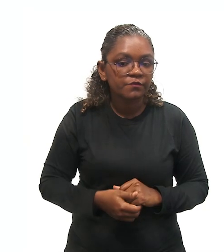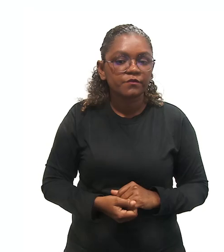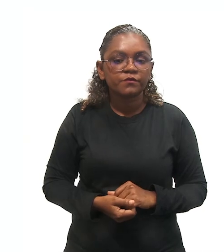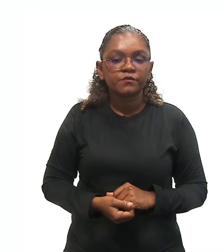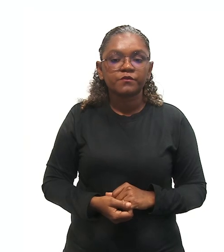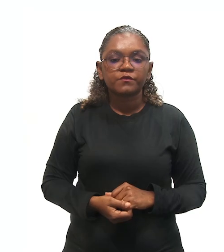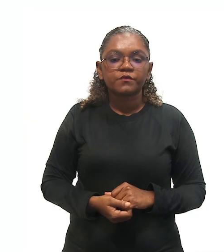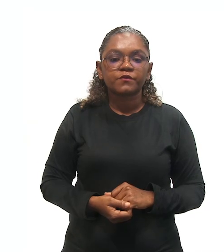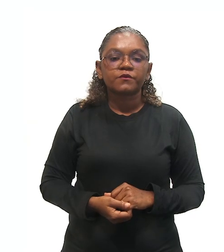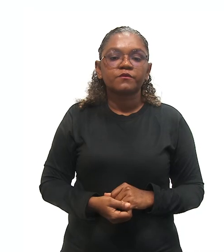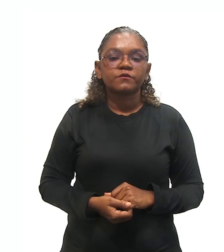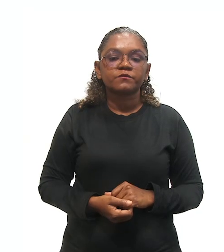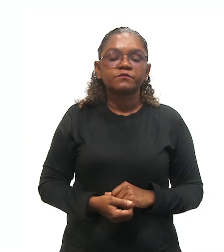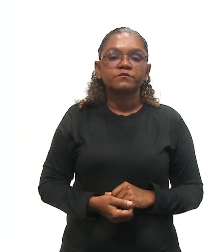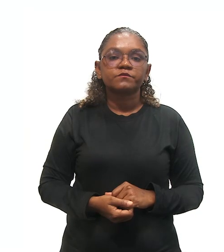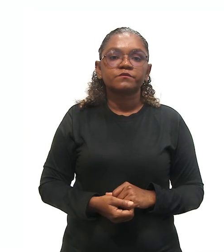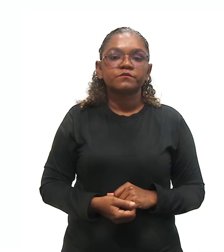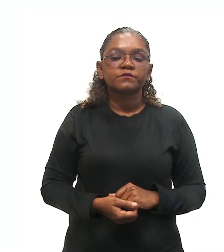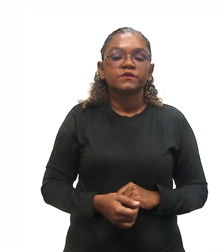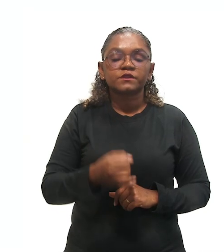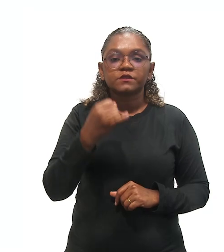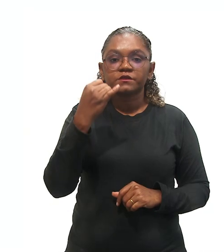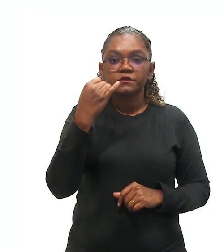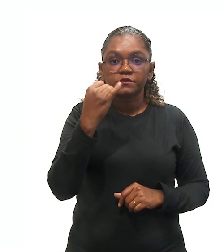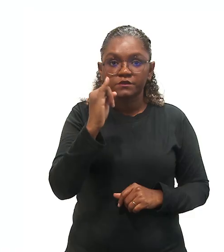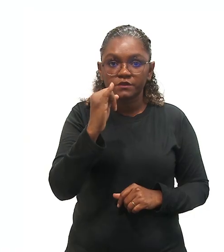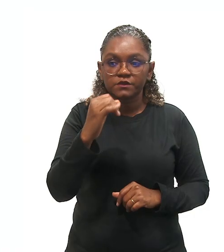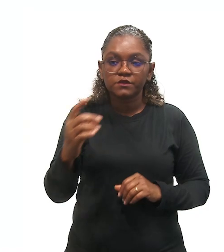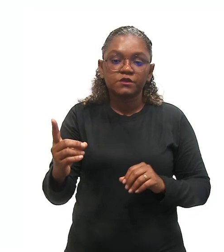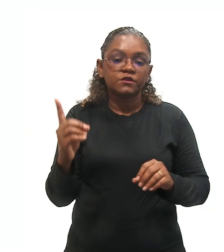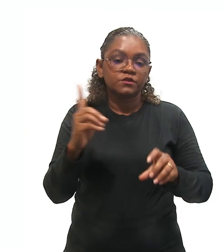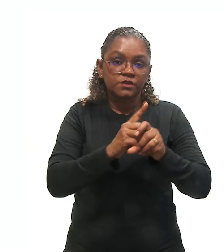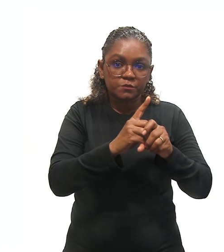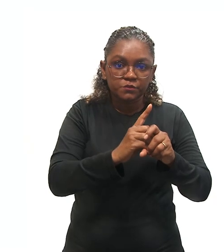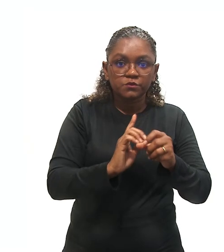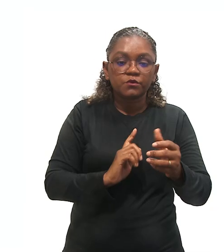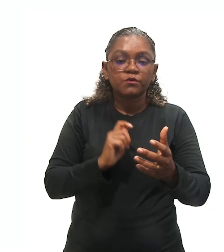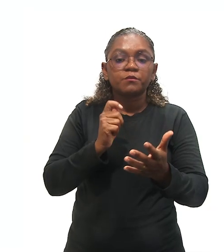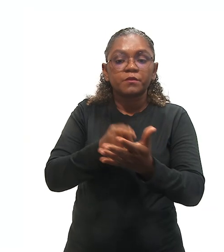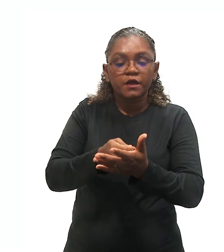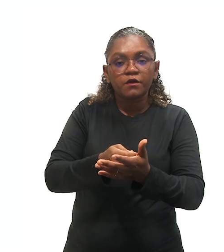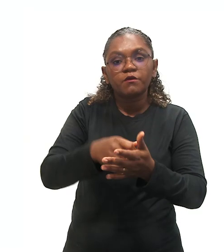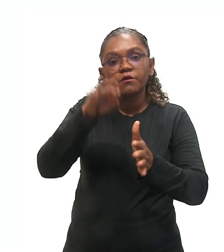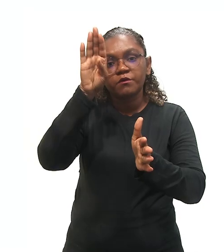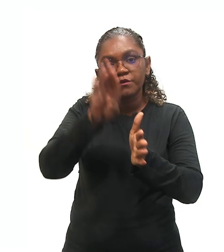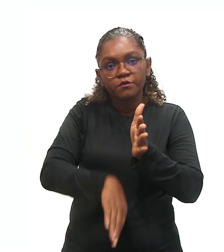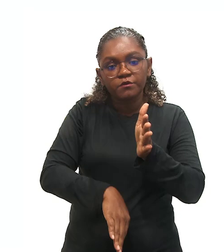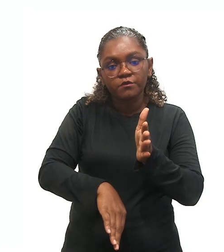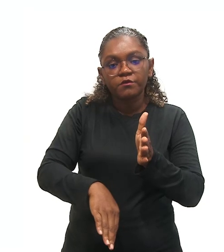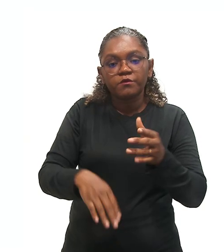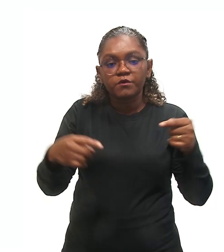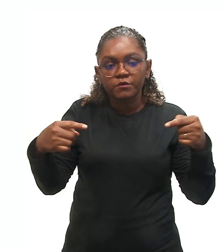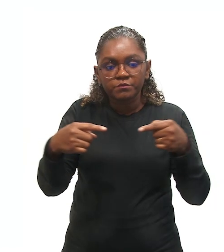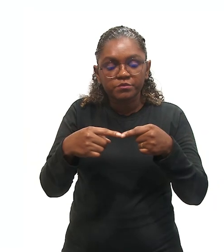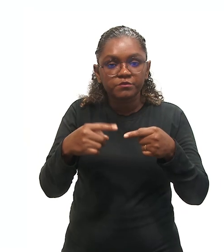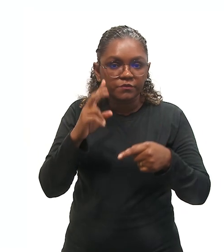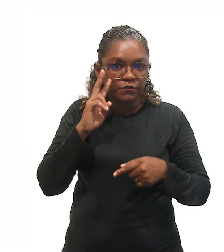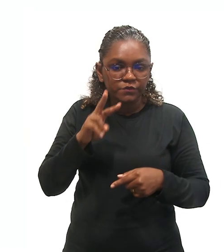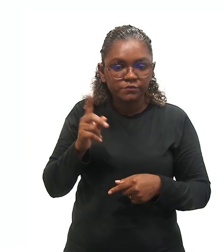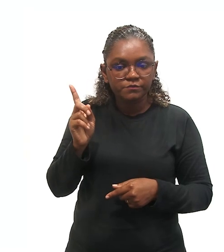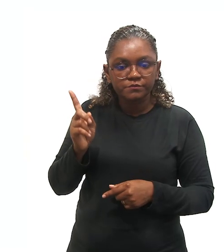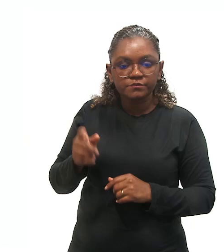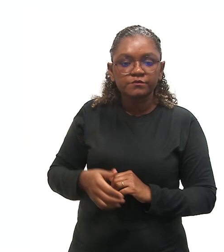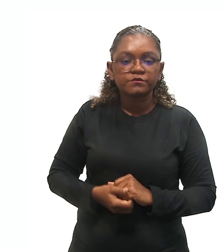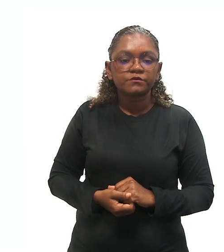falei debitor, creditor, uma conta na